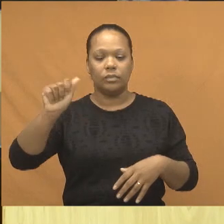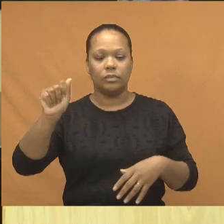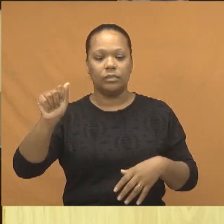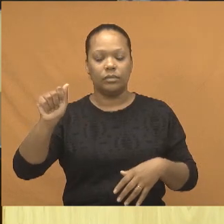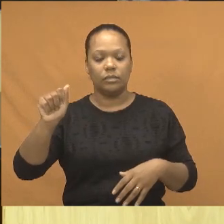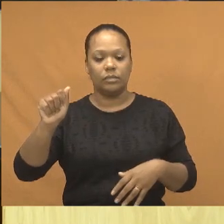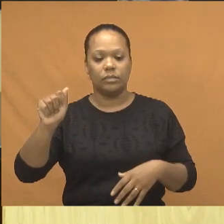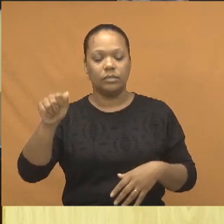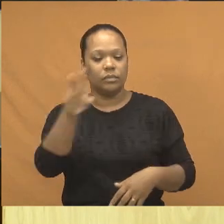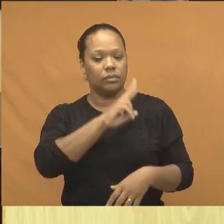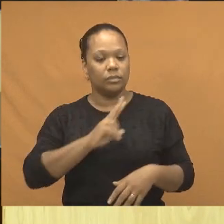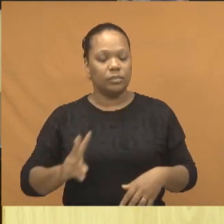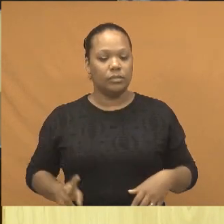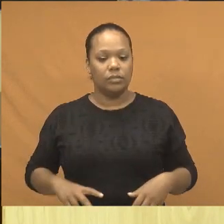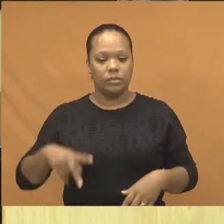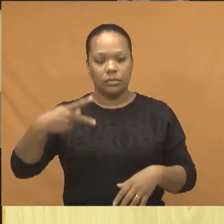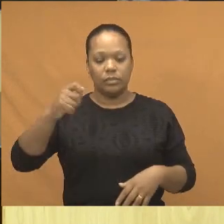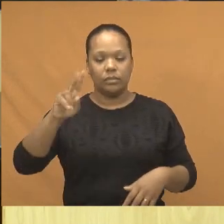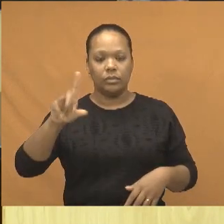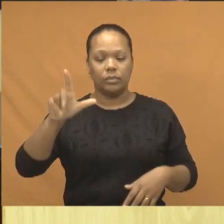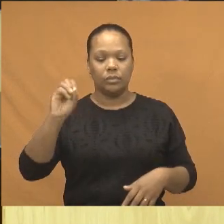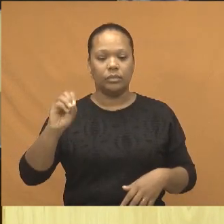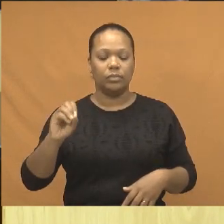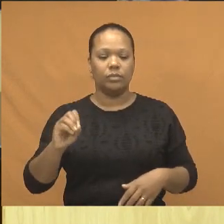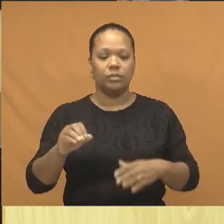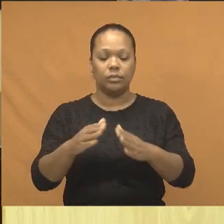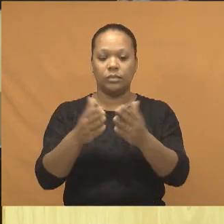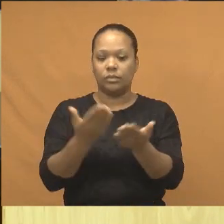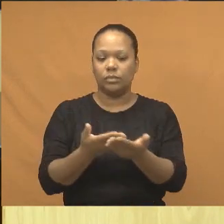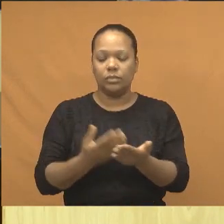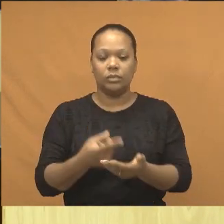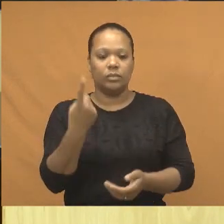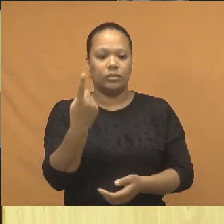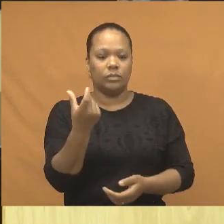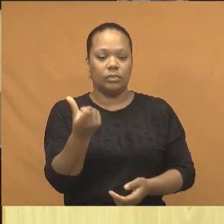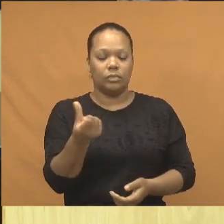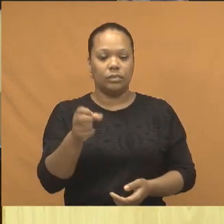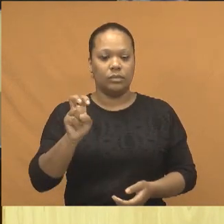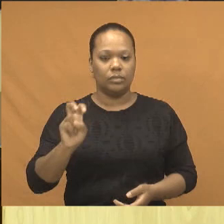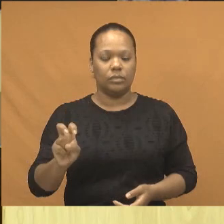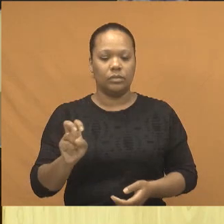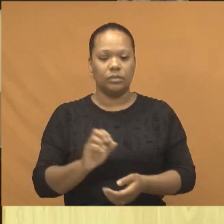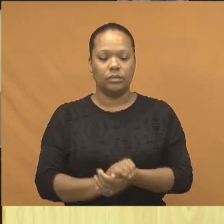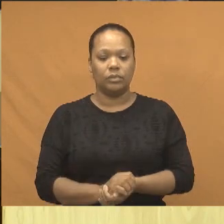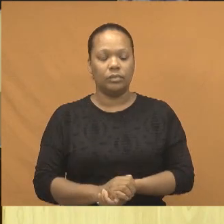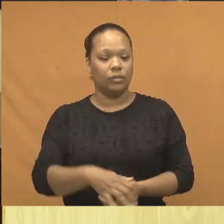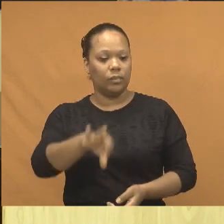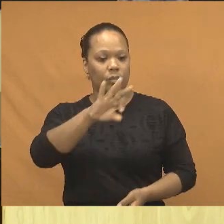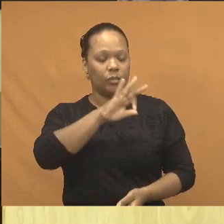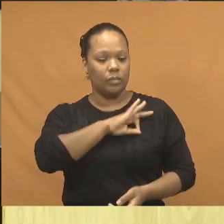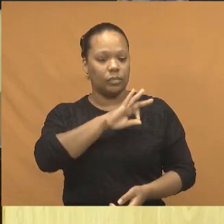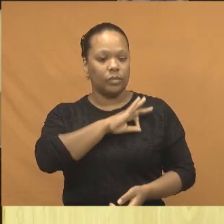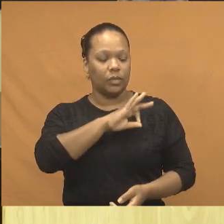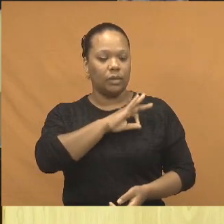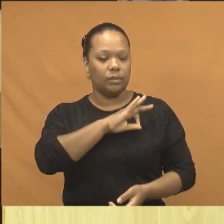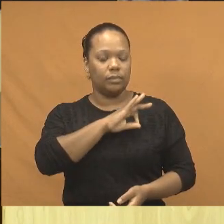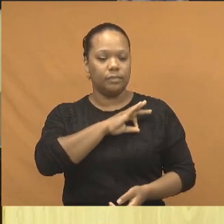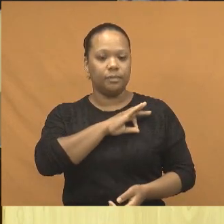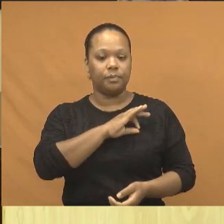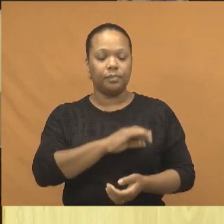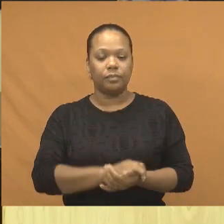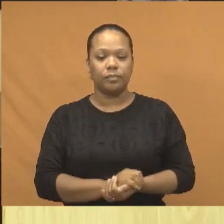Paulinho do Esporte. Requerimento número 165. Ao 41º Batalhão da Polícia Militar do